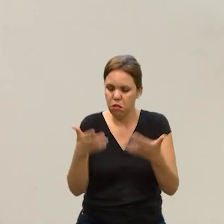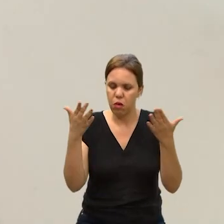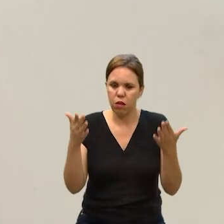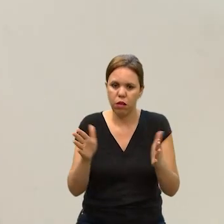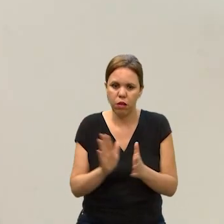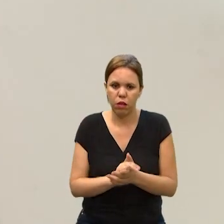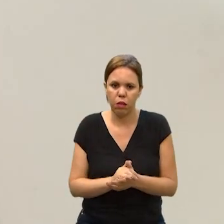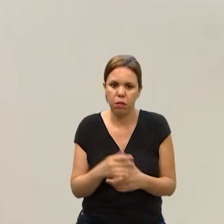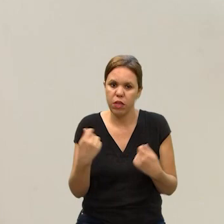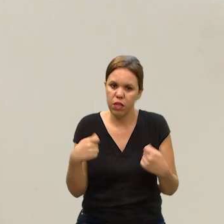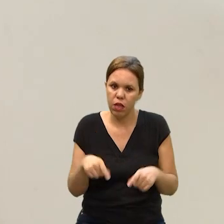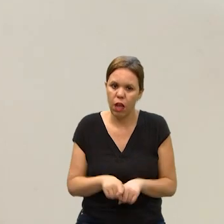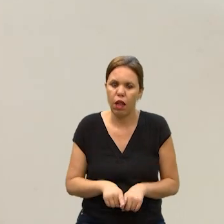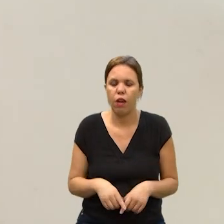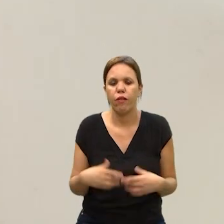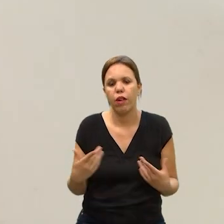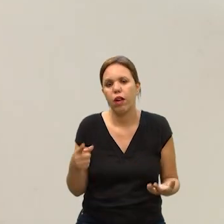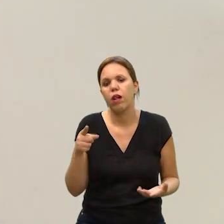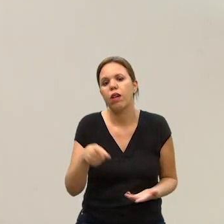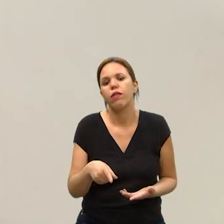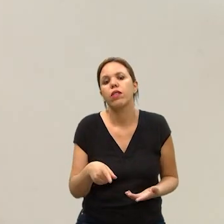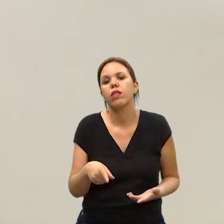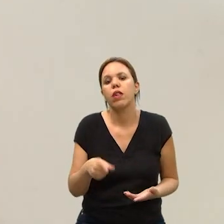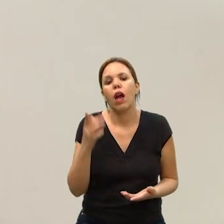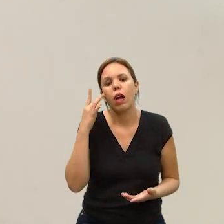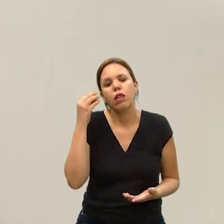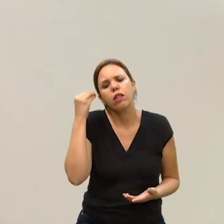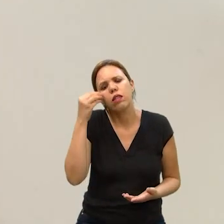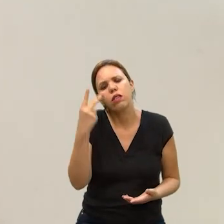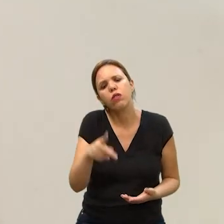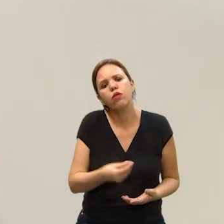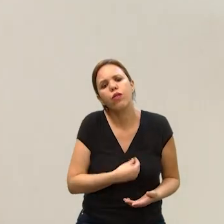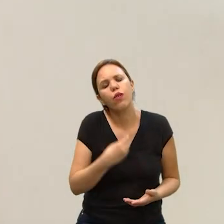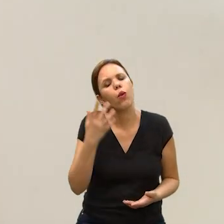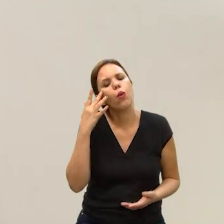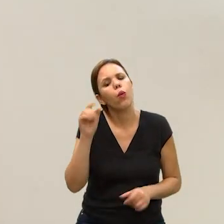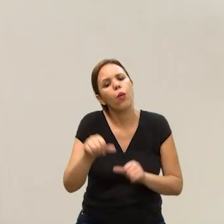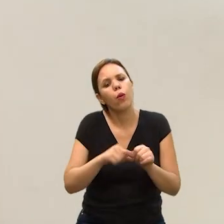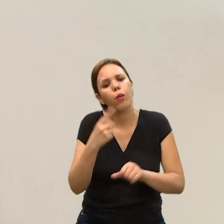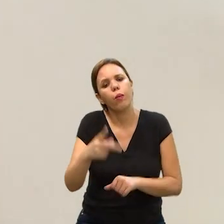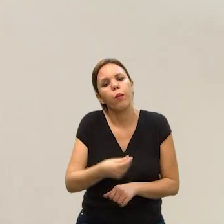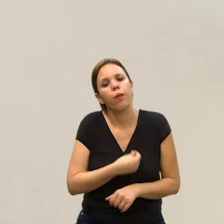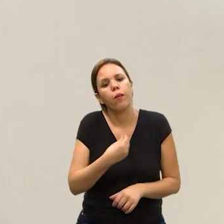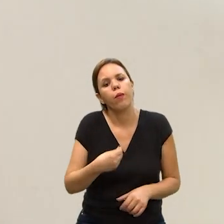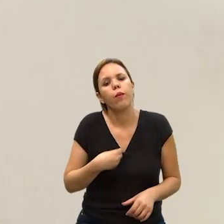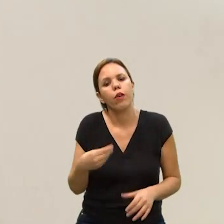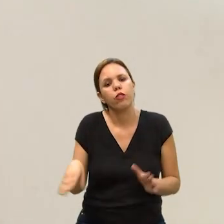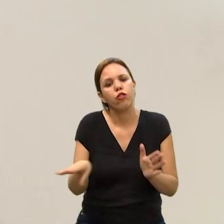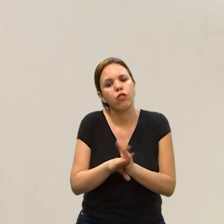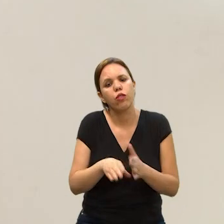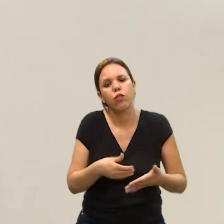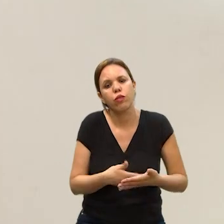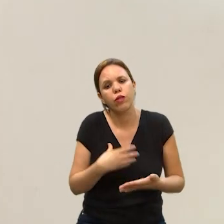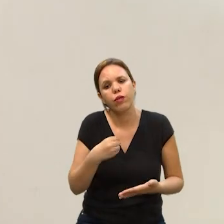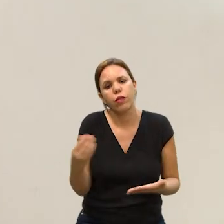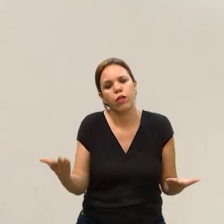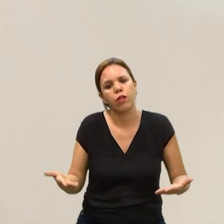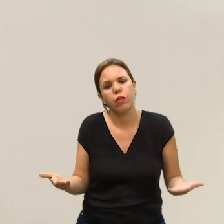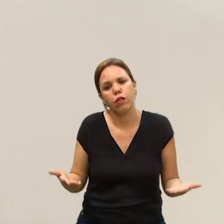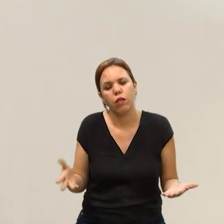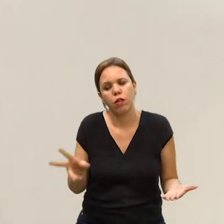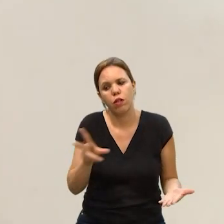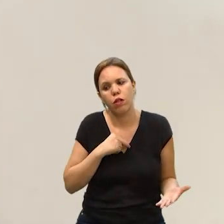na sua vida? O que mudou na sua rotina com a chegada das meninas? Nossa, tudo. Mudou